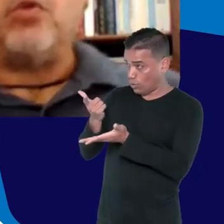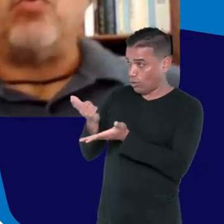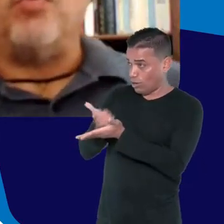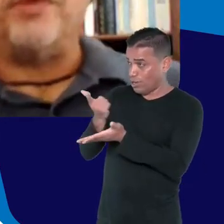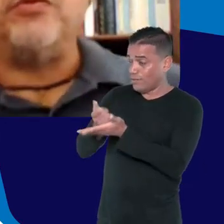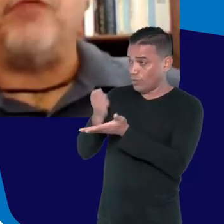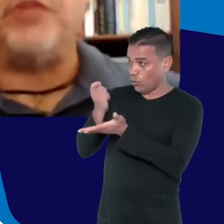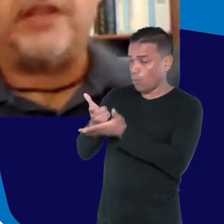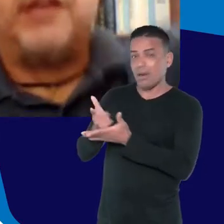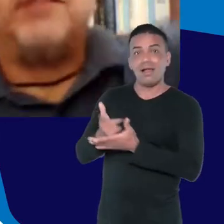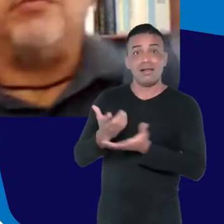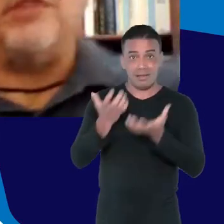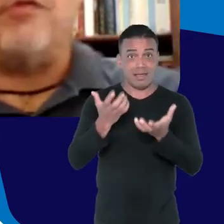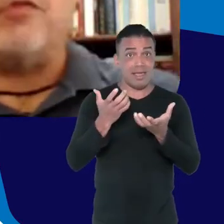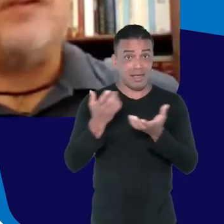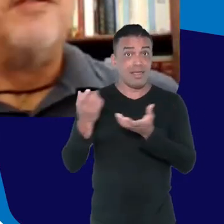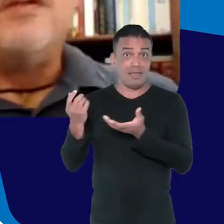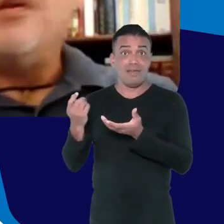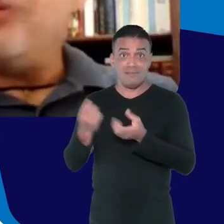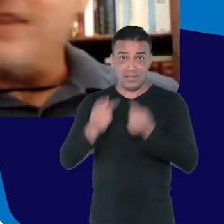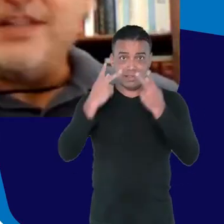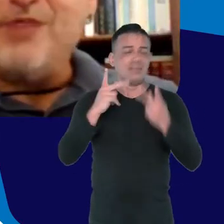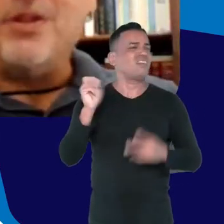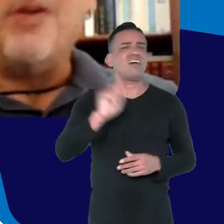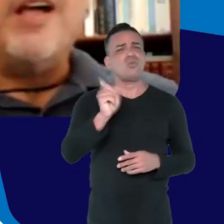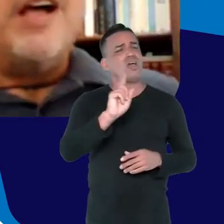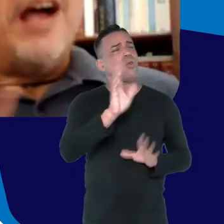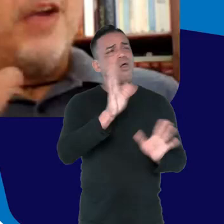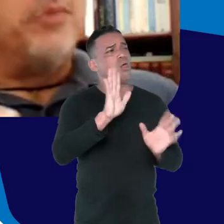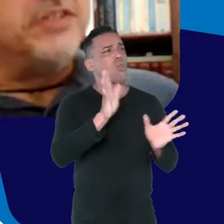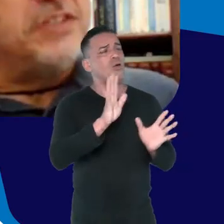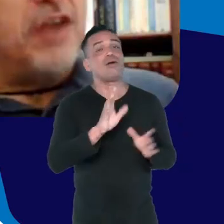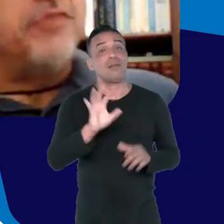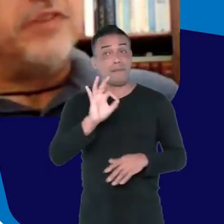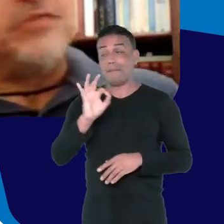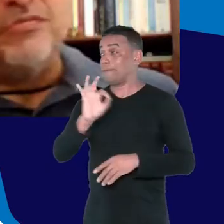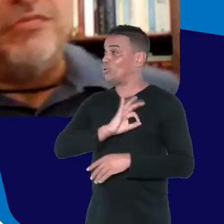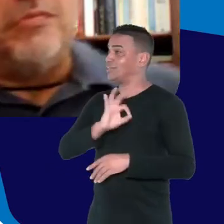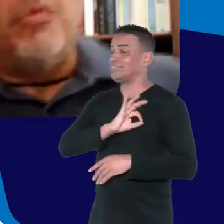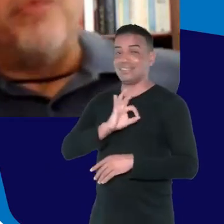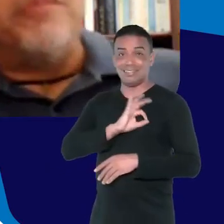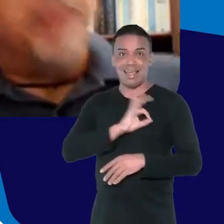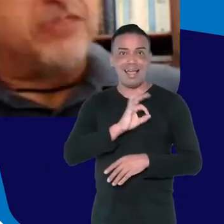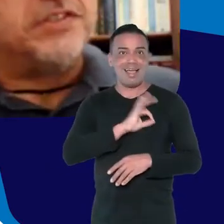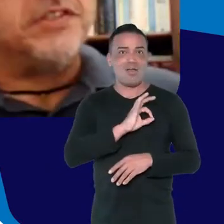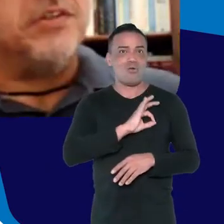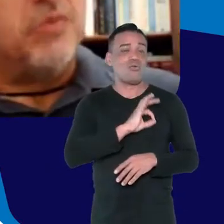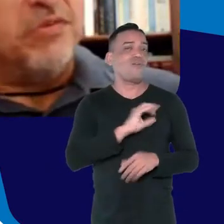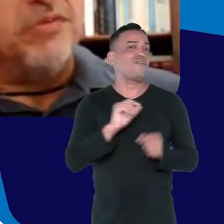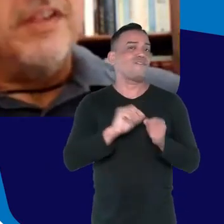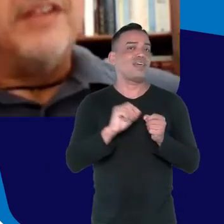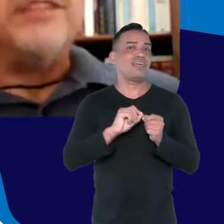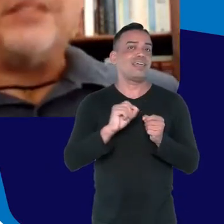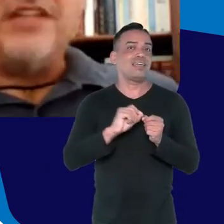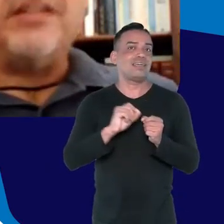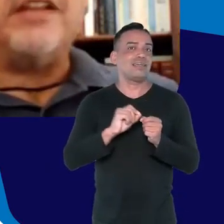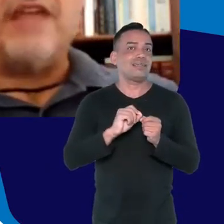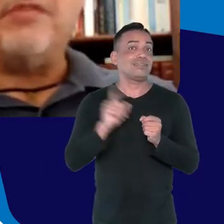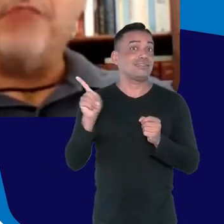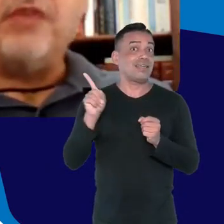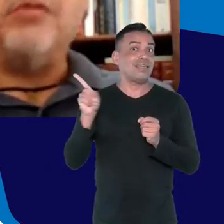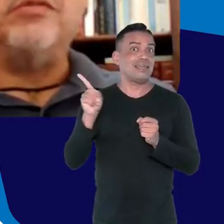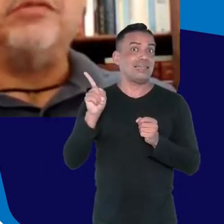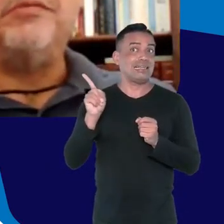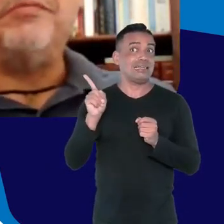trazer que eu compre de volta. Você está querendo devolver? Eu falei: não, não. Aí o policial fez um movimento assim, dizendo que ele